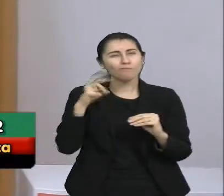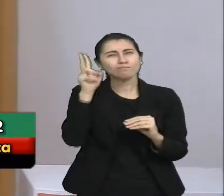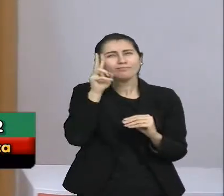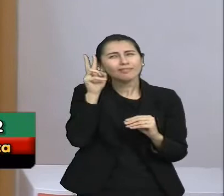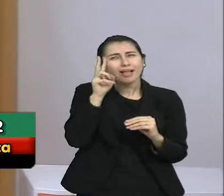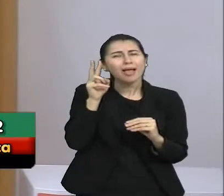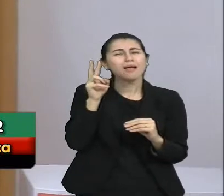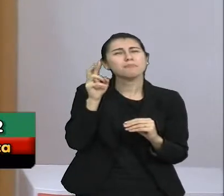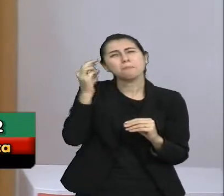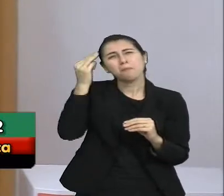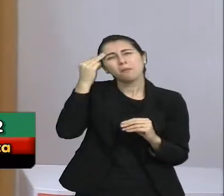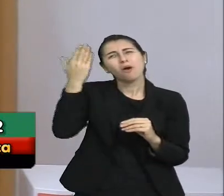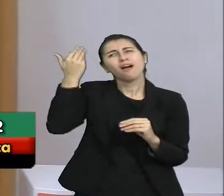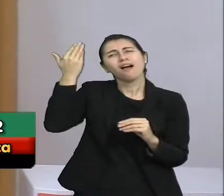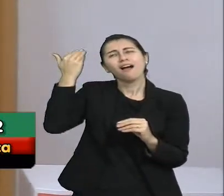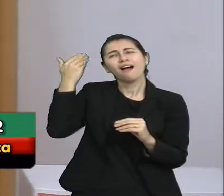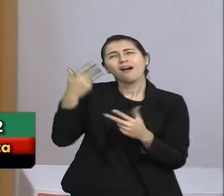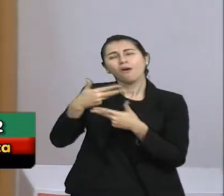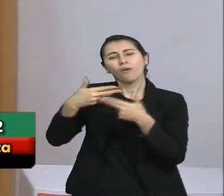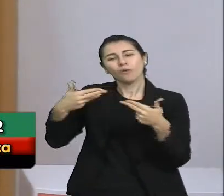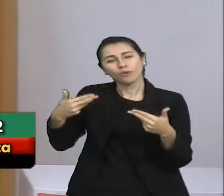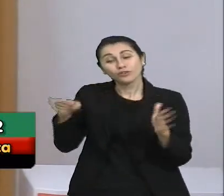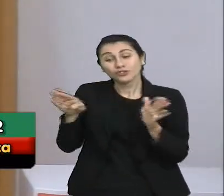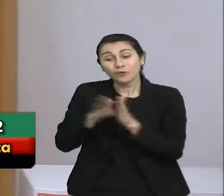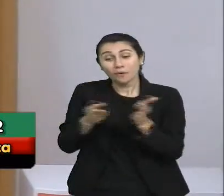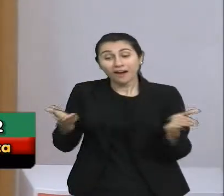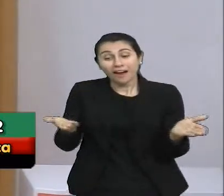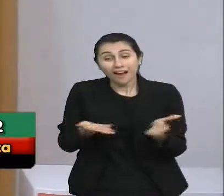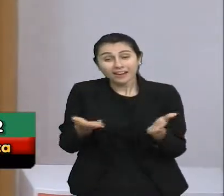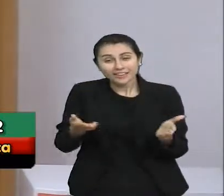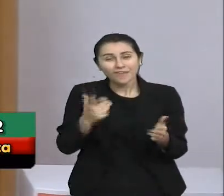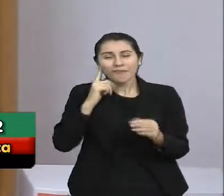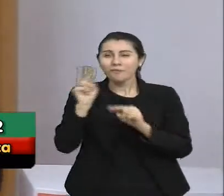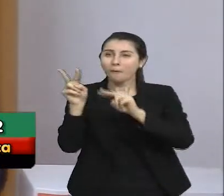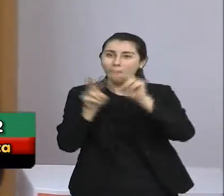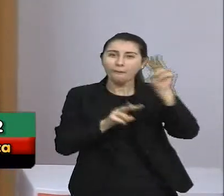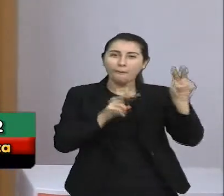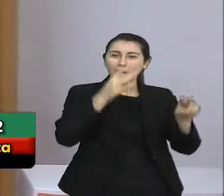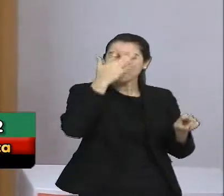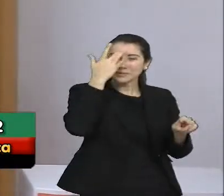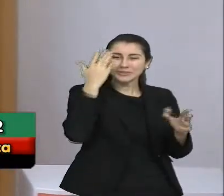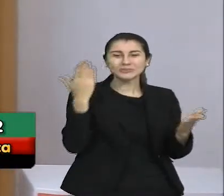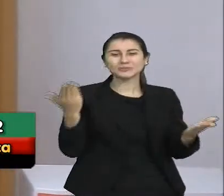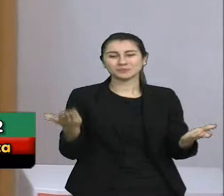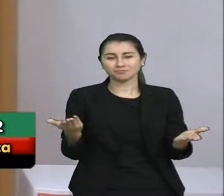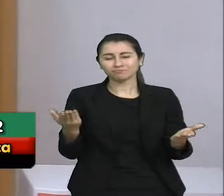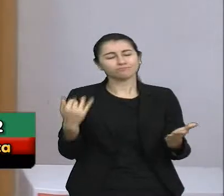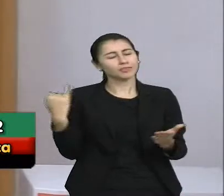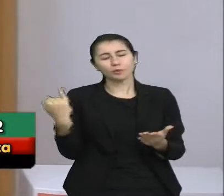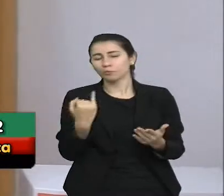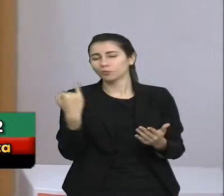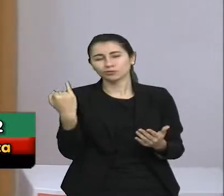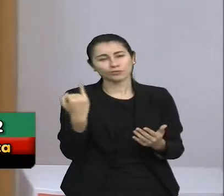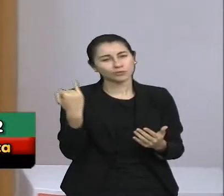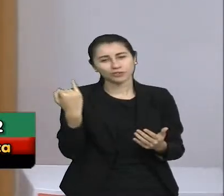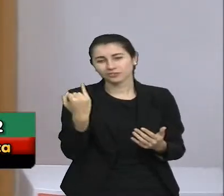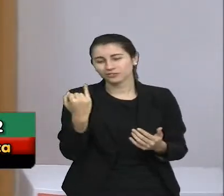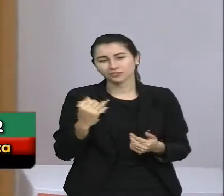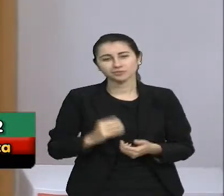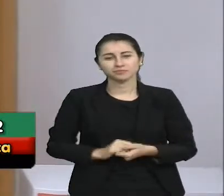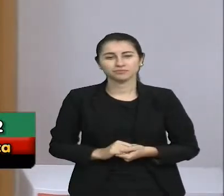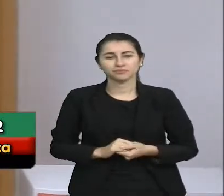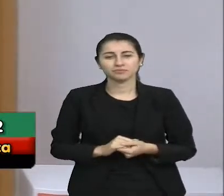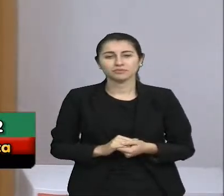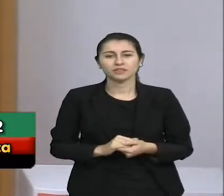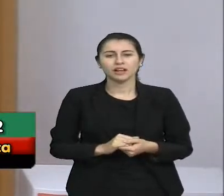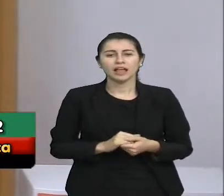felicidade de ter chegado nesse momento com vocês, olhando para o rosto de cada um de vocês. E tão importante quanto o